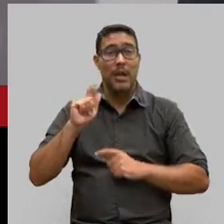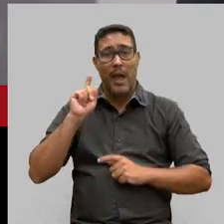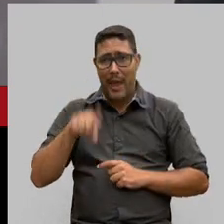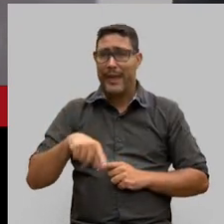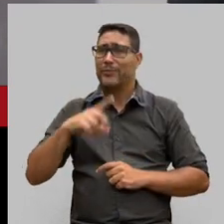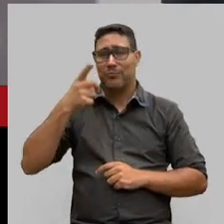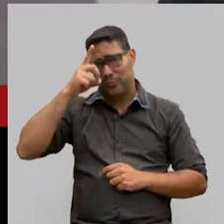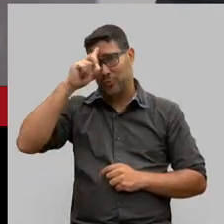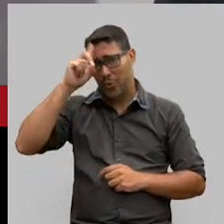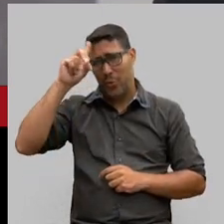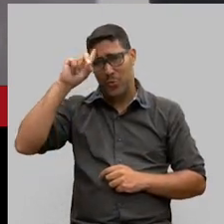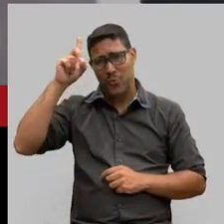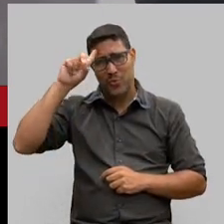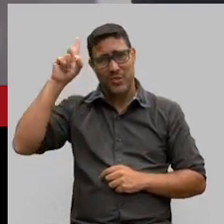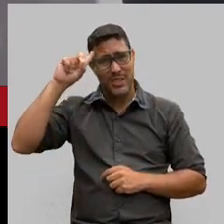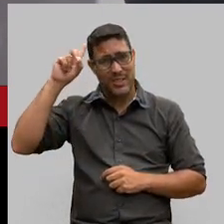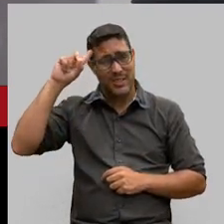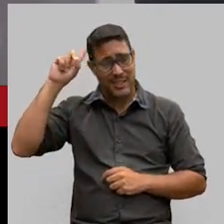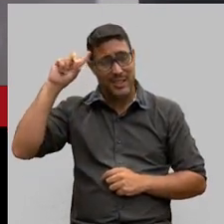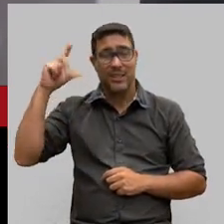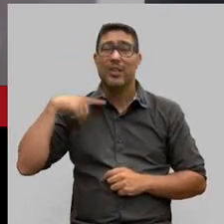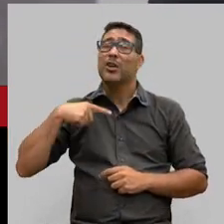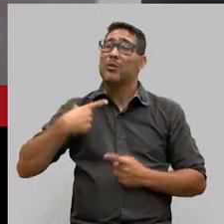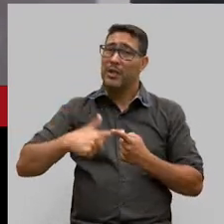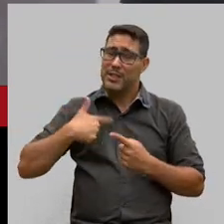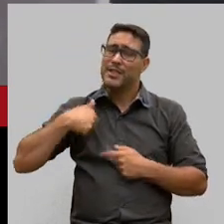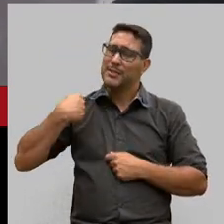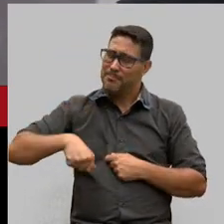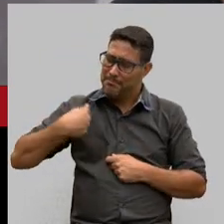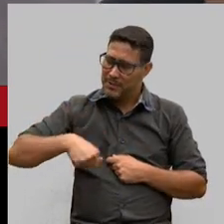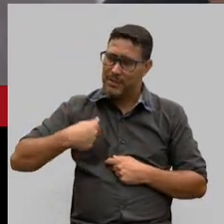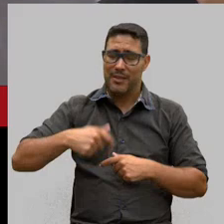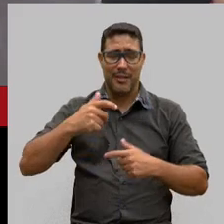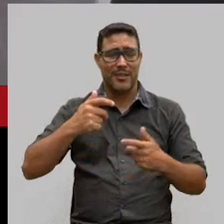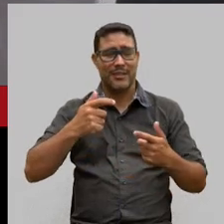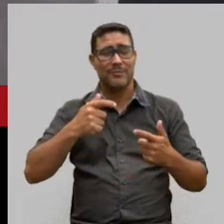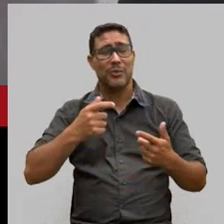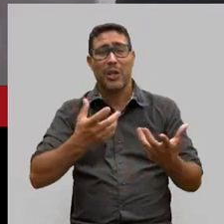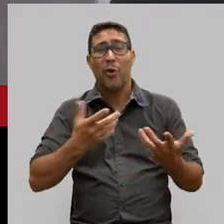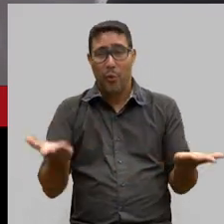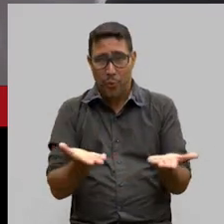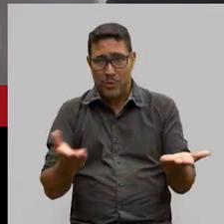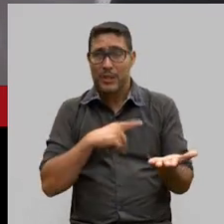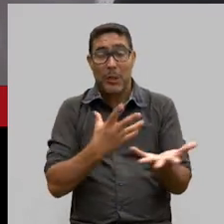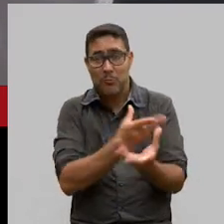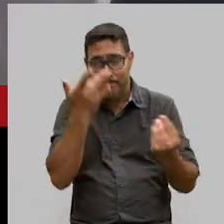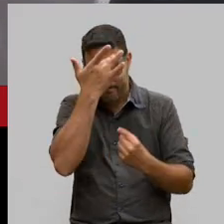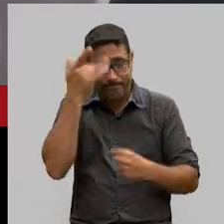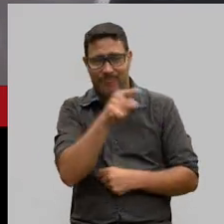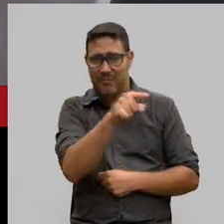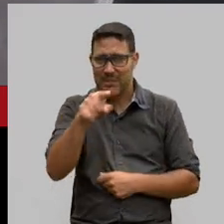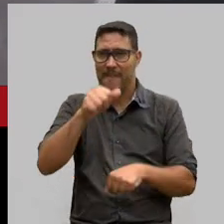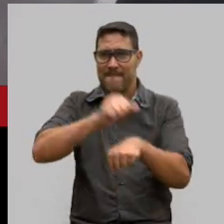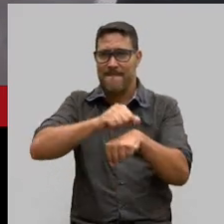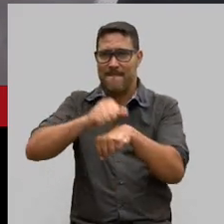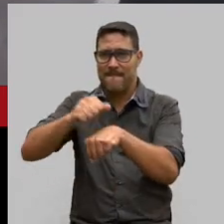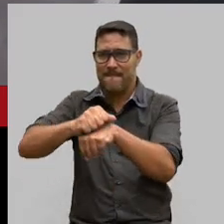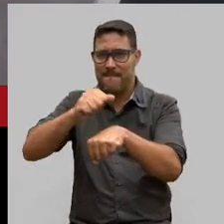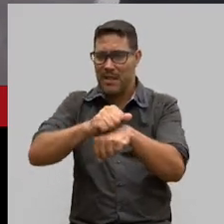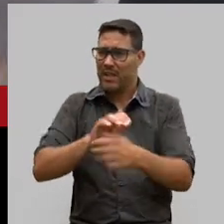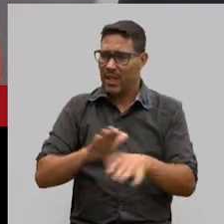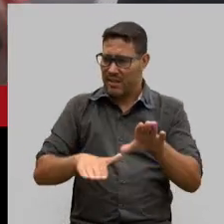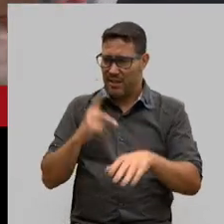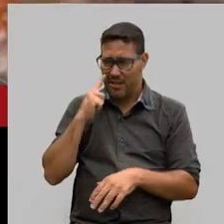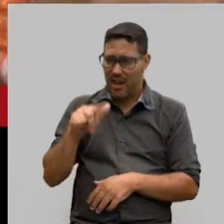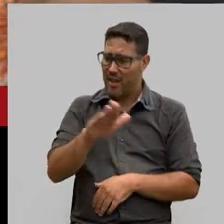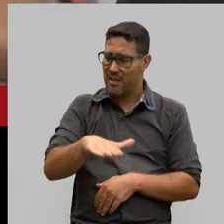os dias do ano porque a gente ainda tem muita gente ignorante a gente ainda tem muita gente que olha para uma criança